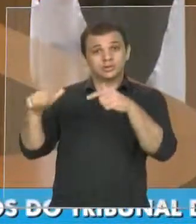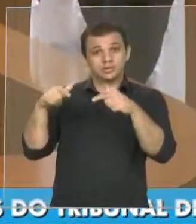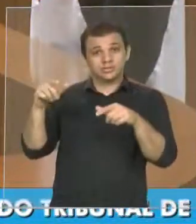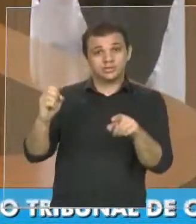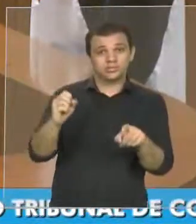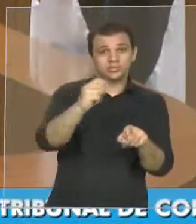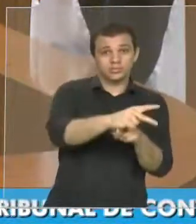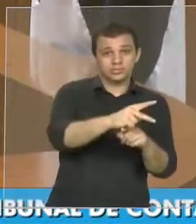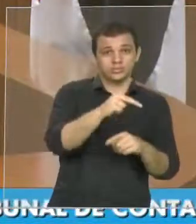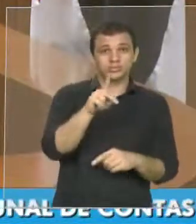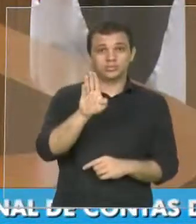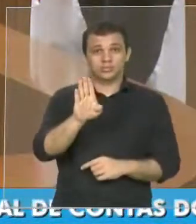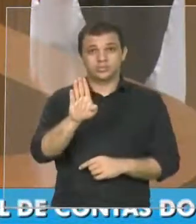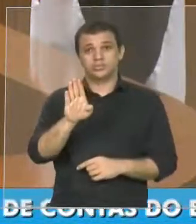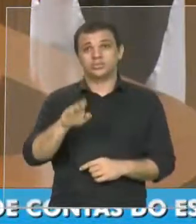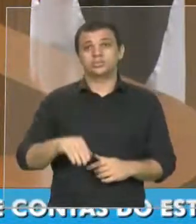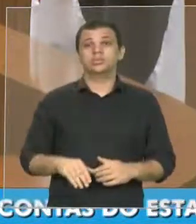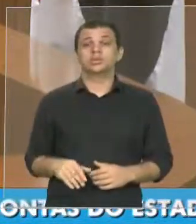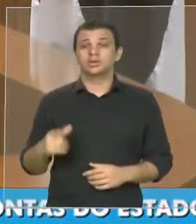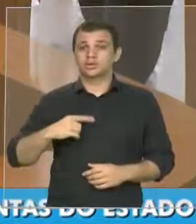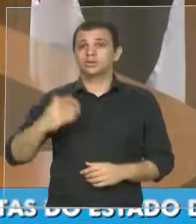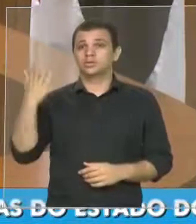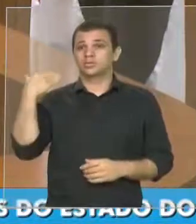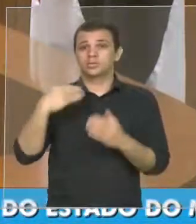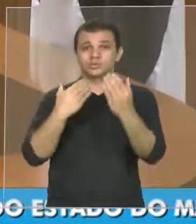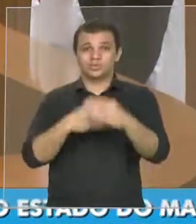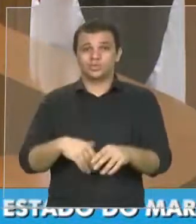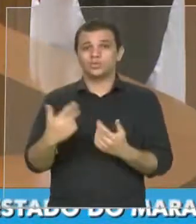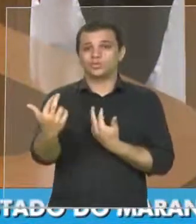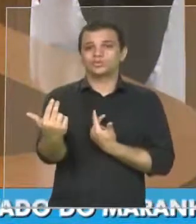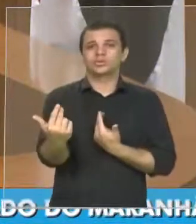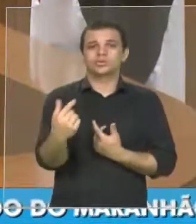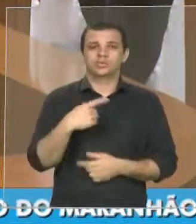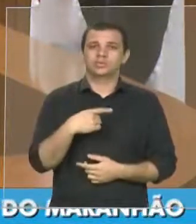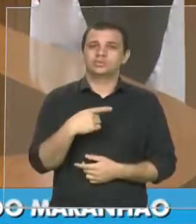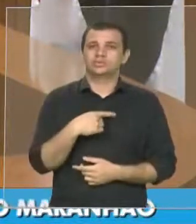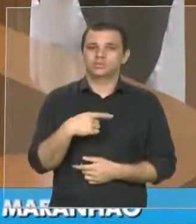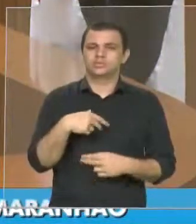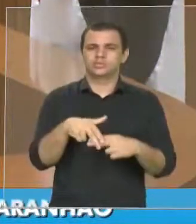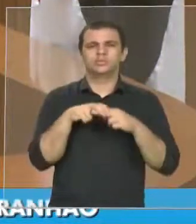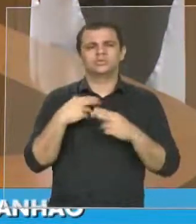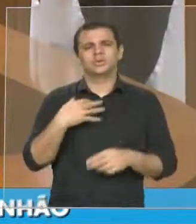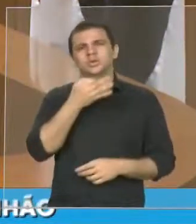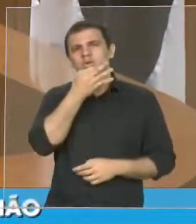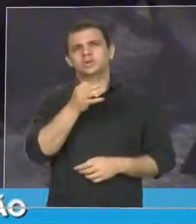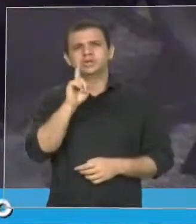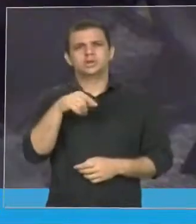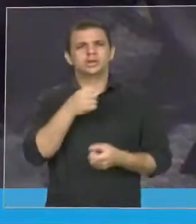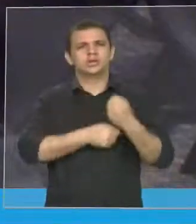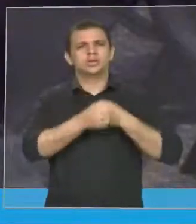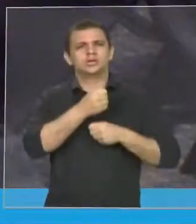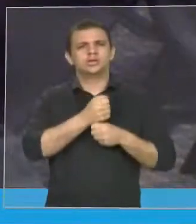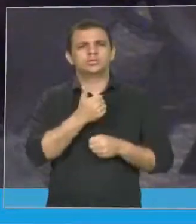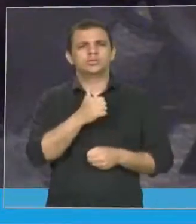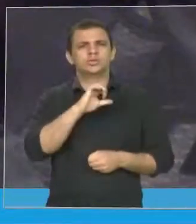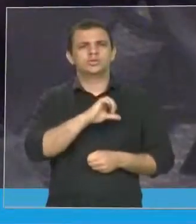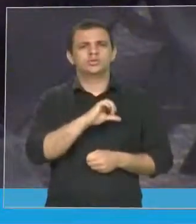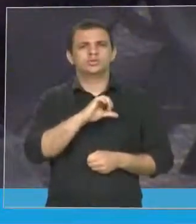de Contas do Estado do Maranhão, naquele concurso que houve, salvo engano, ali em